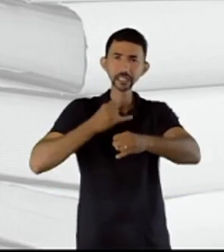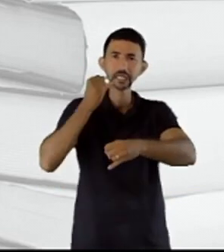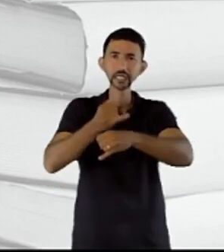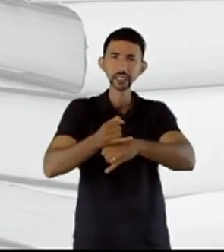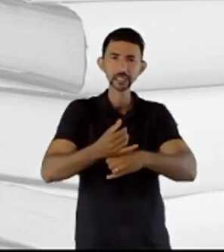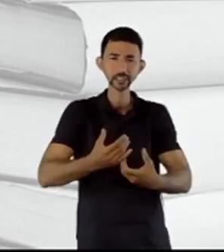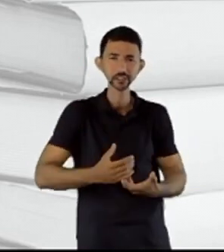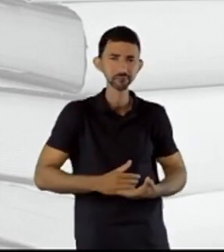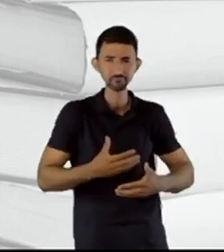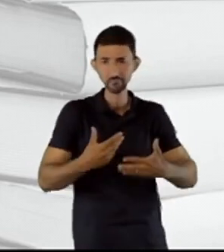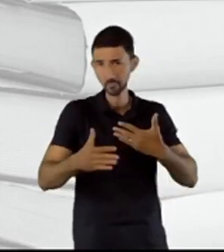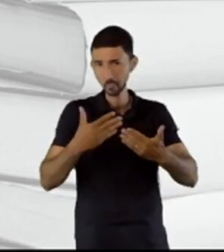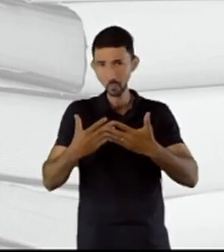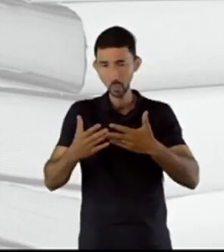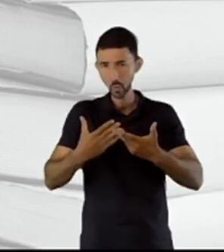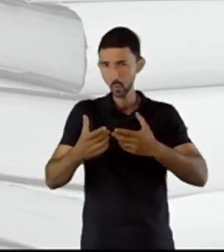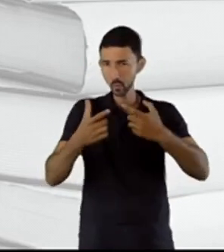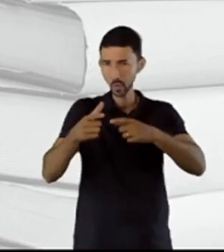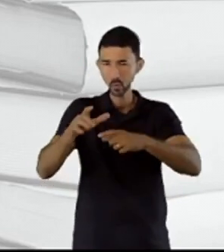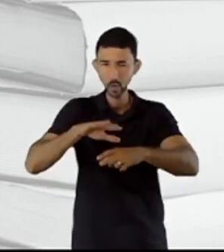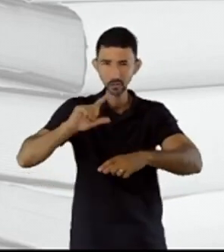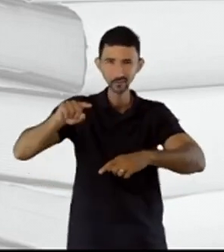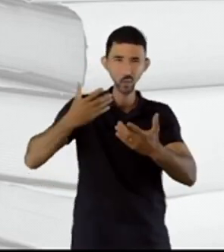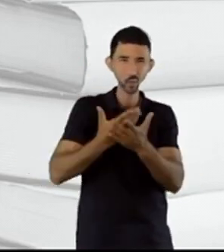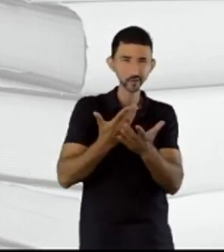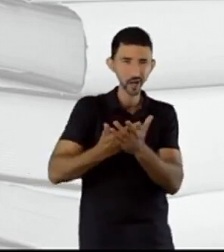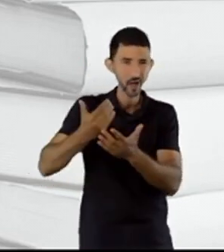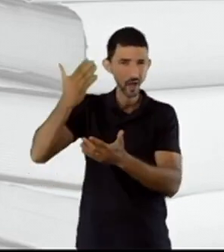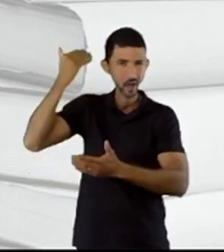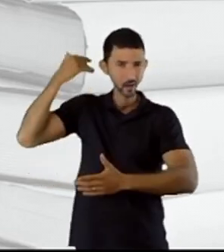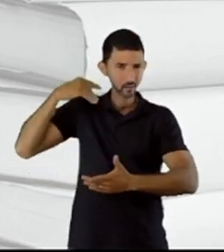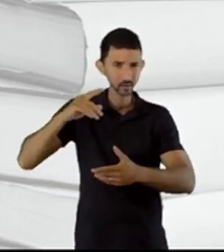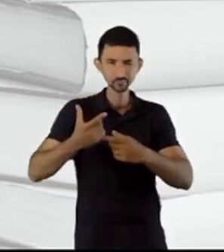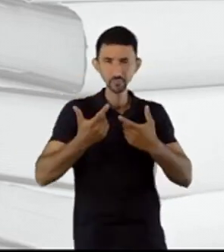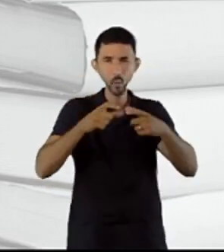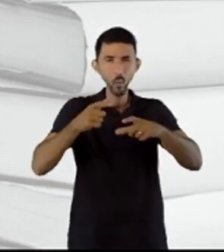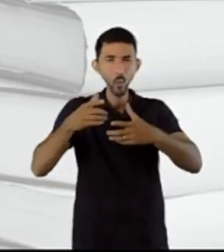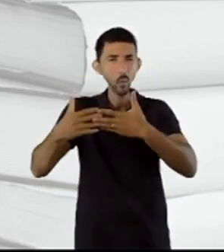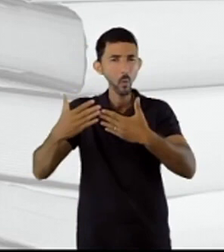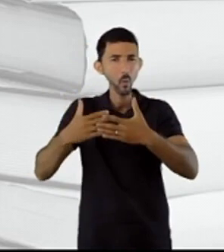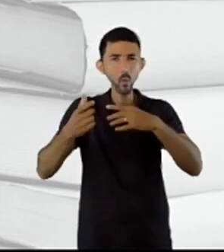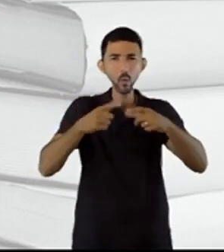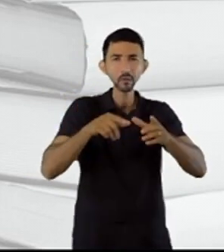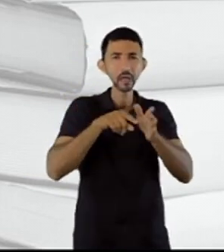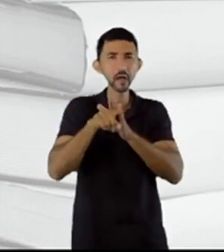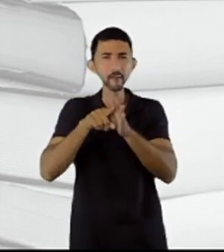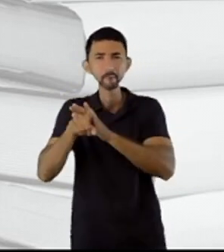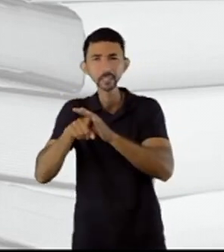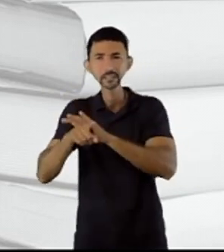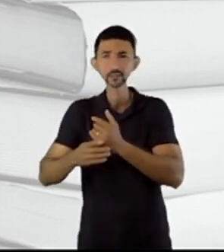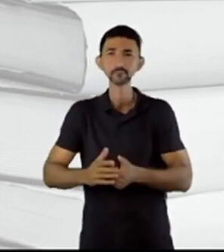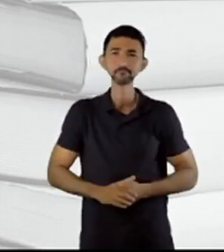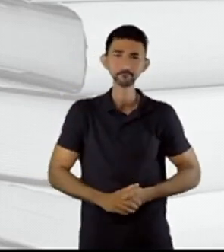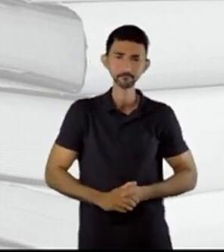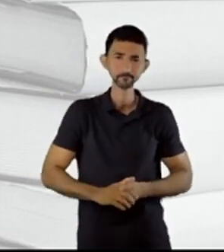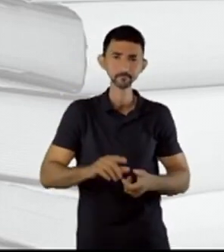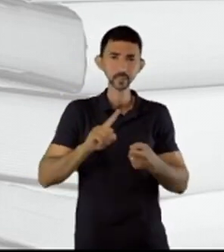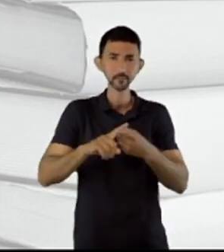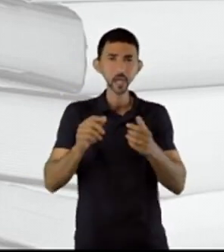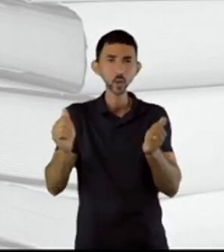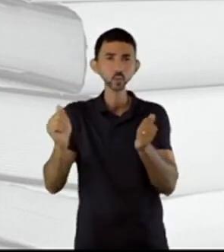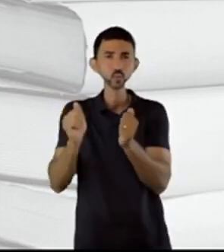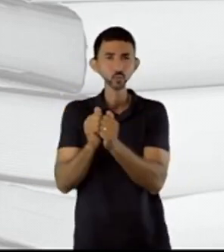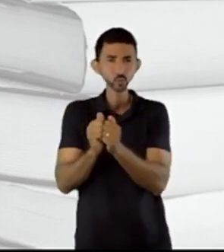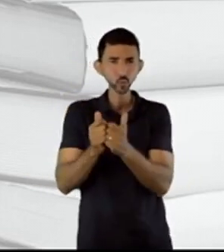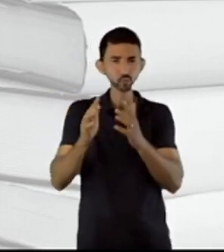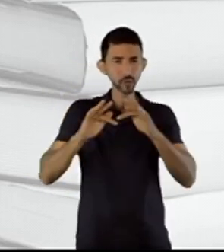internet, tudo bem? Pode ser em outras aulas, pode ser aonde você puder, né? E também junto com